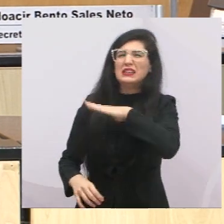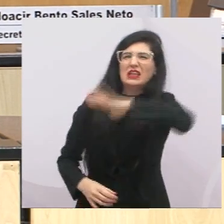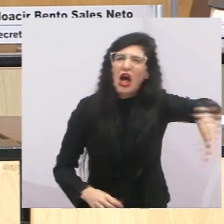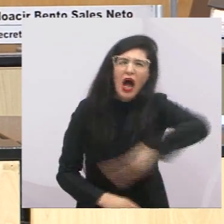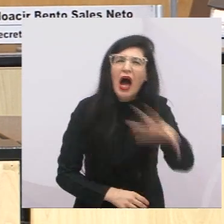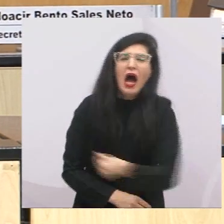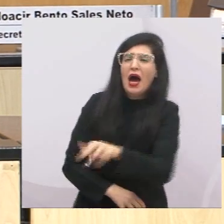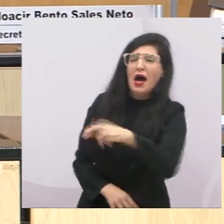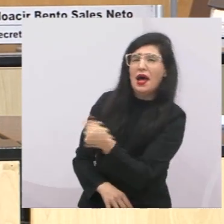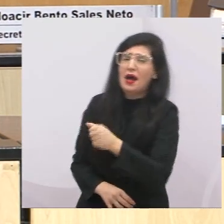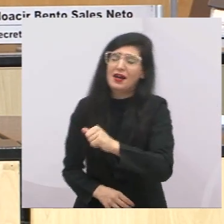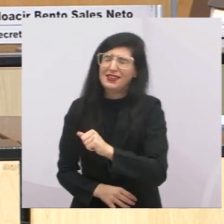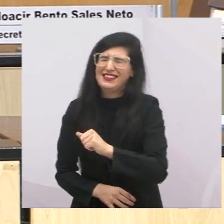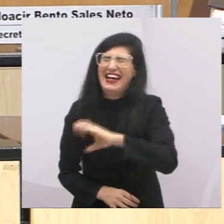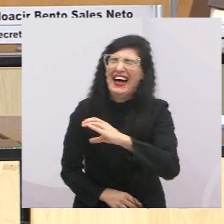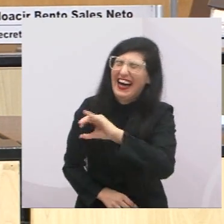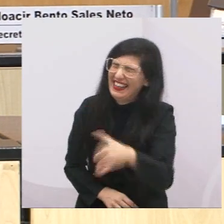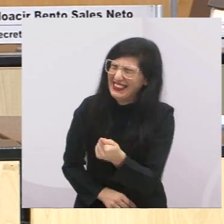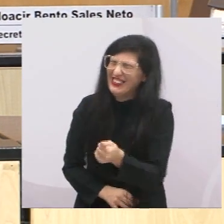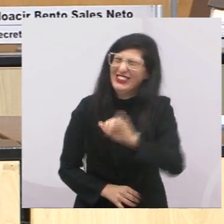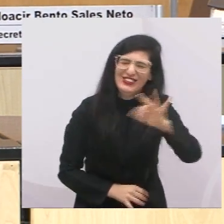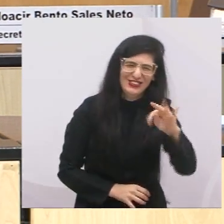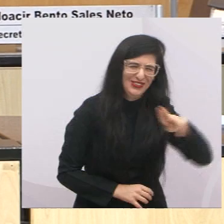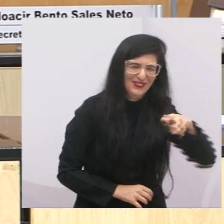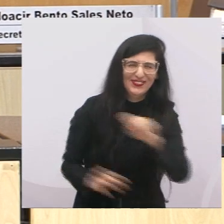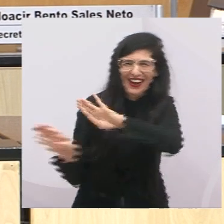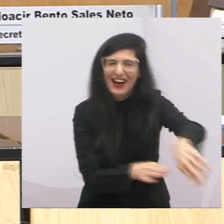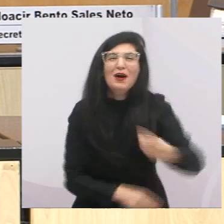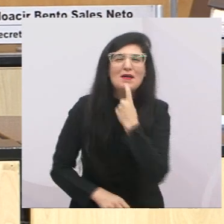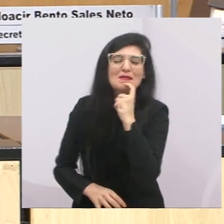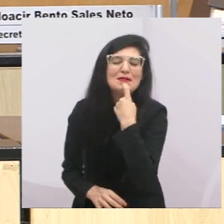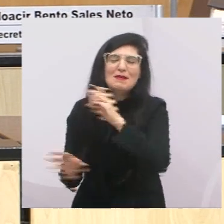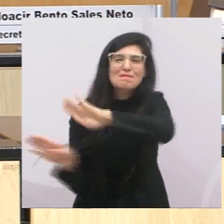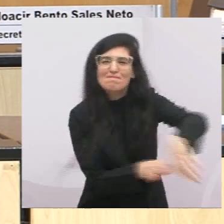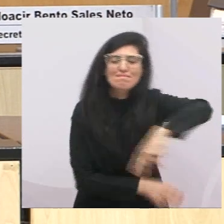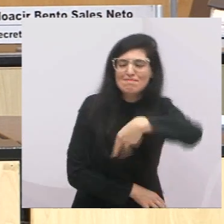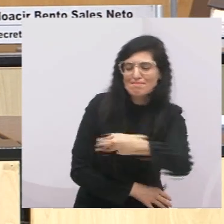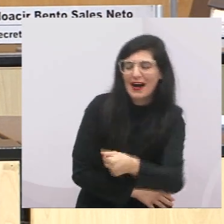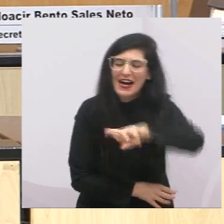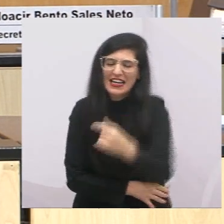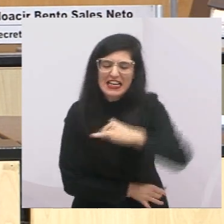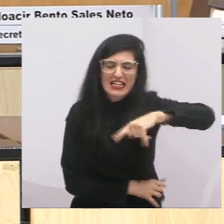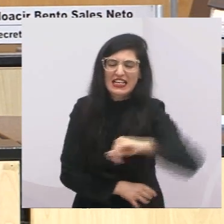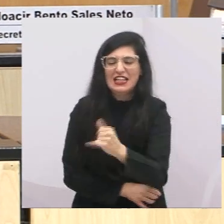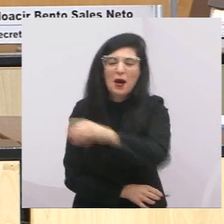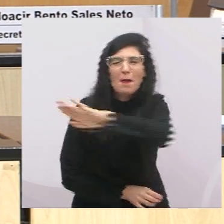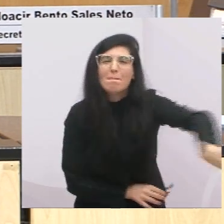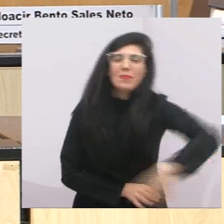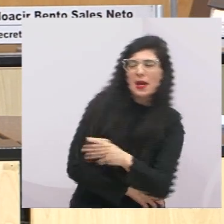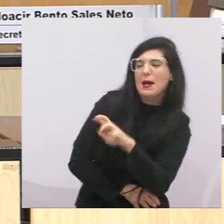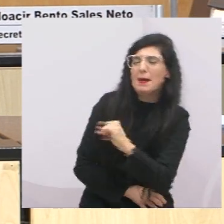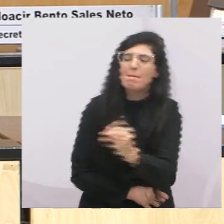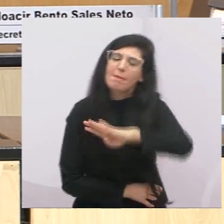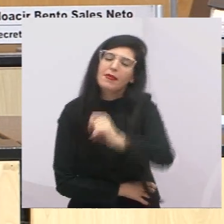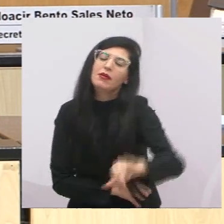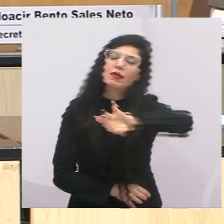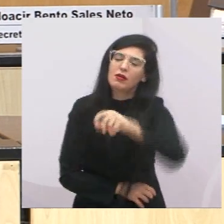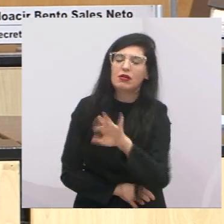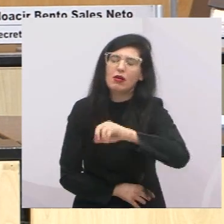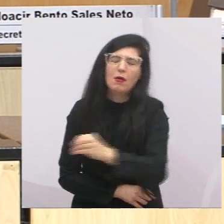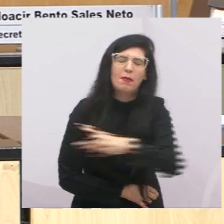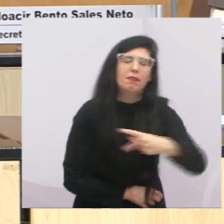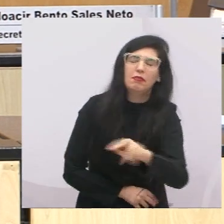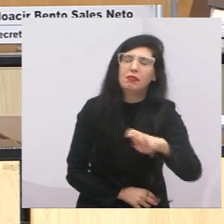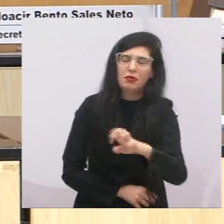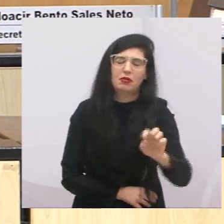Araçatuba, Araraquara, Barretos, Bauru, Campinas, Franca, Marília, Piracicaba, Presidente Prudente, Ribeirão Preto, Santos, São